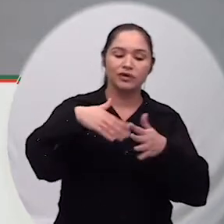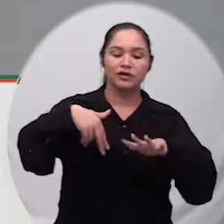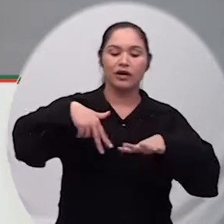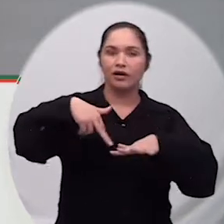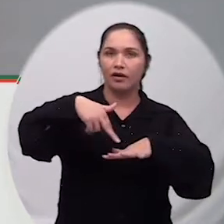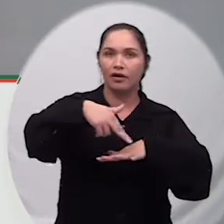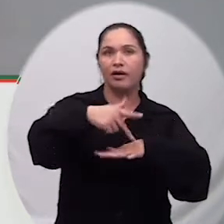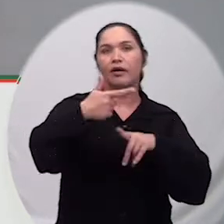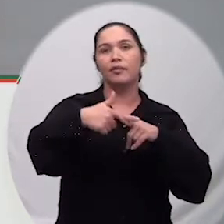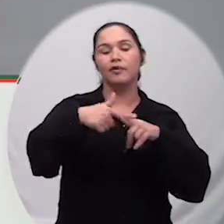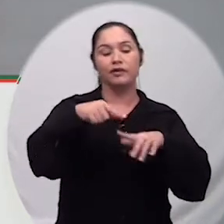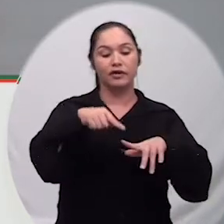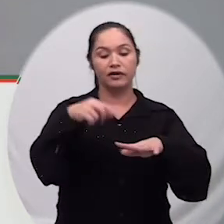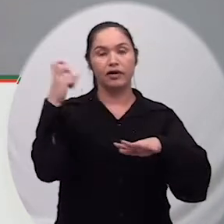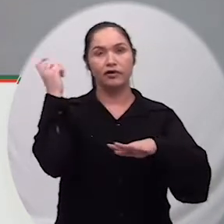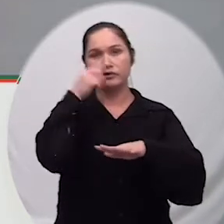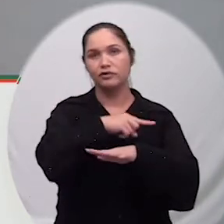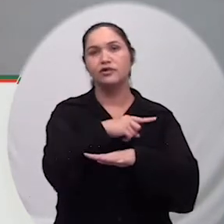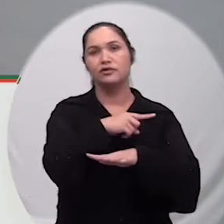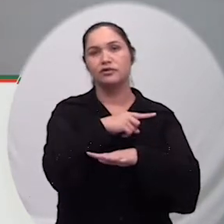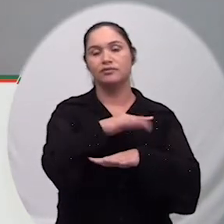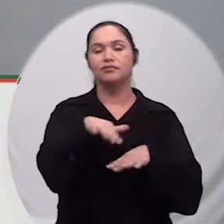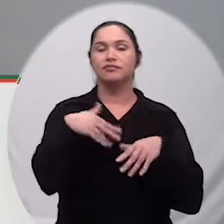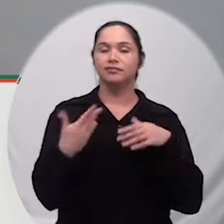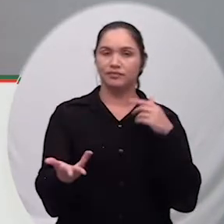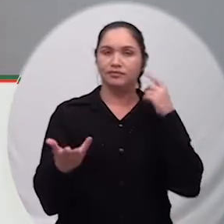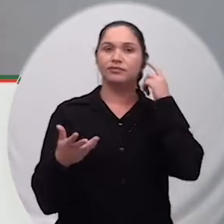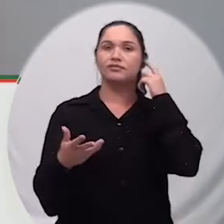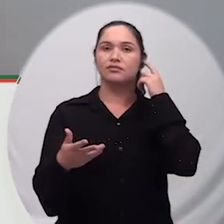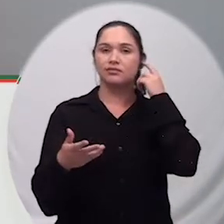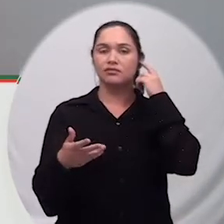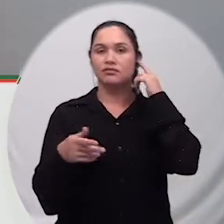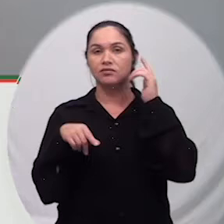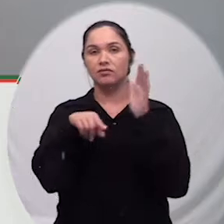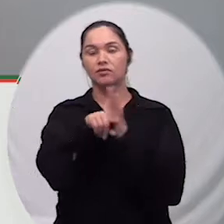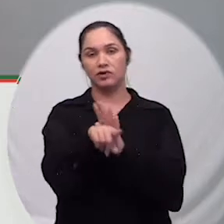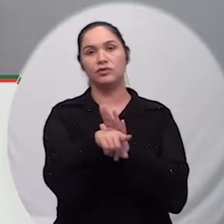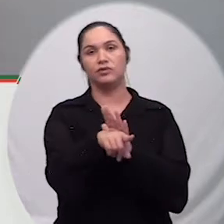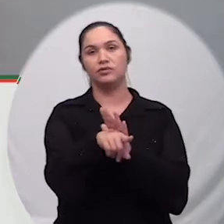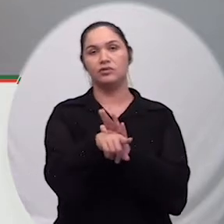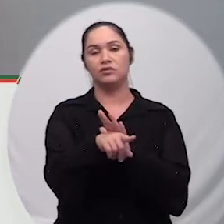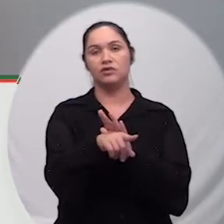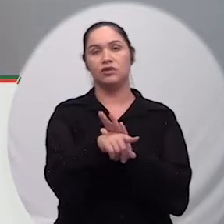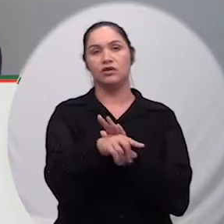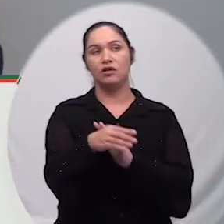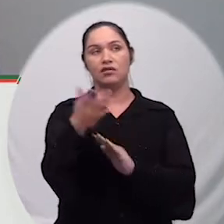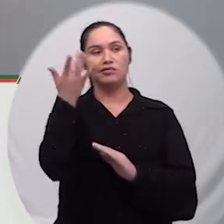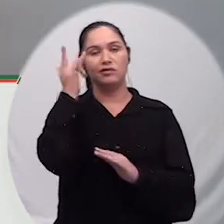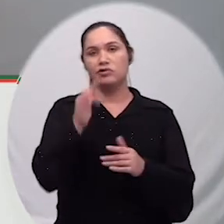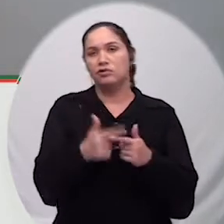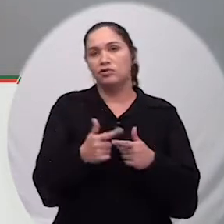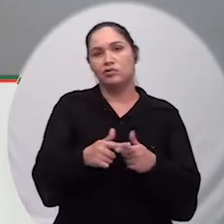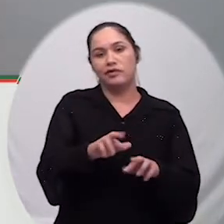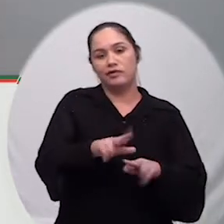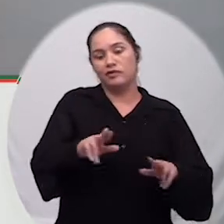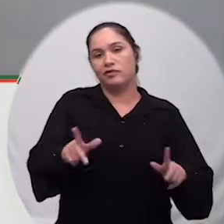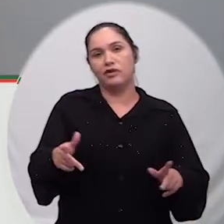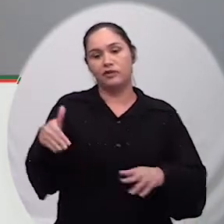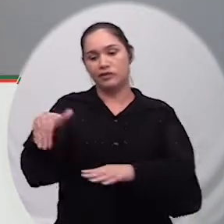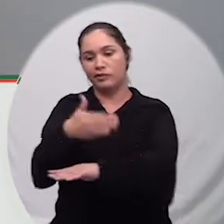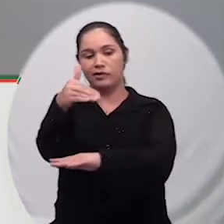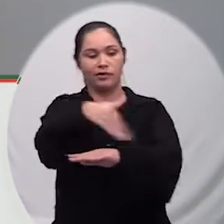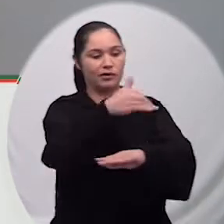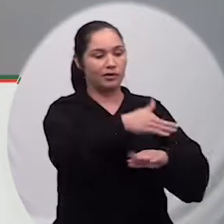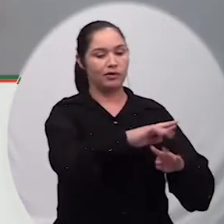fala e nós sabemos que o pedestre tem um lugar, então, por isso essa pergunta. Então, eu não creio, porque não é o que se vê. Não se dá realmente o direito ao